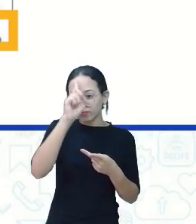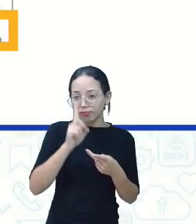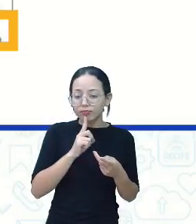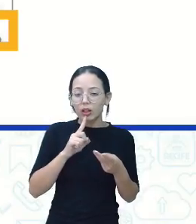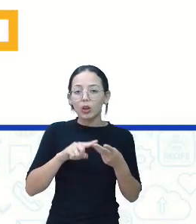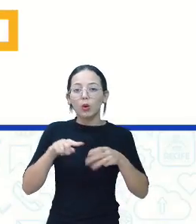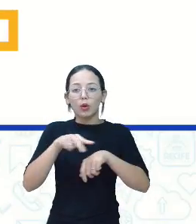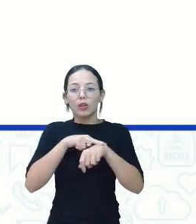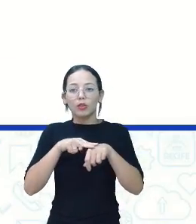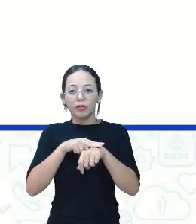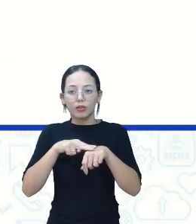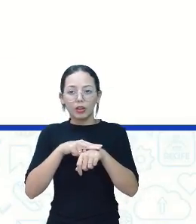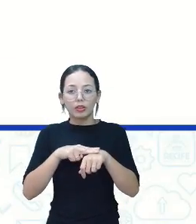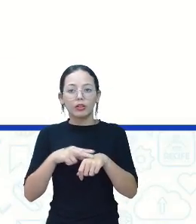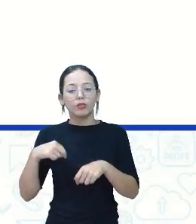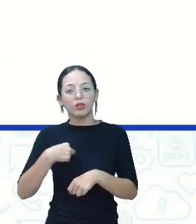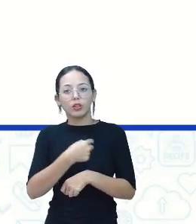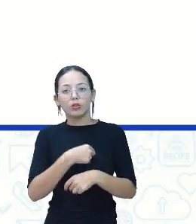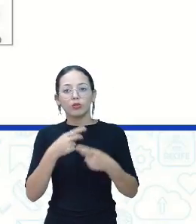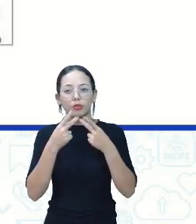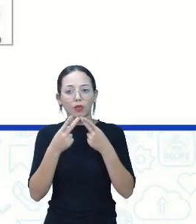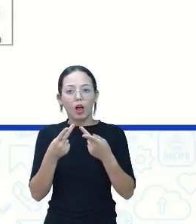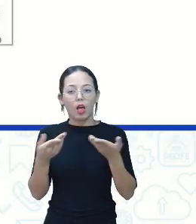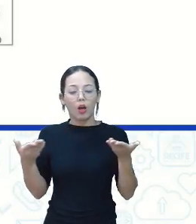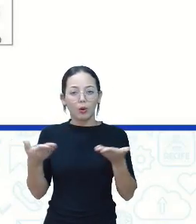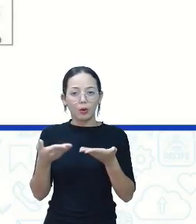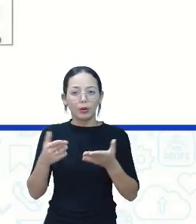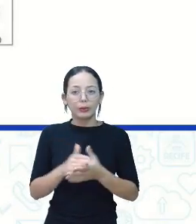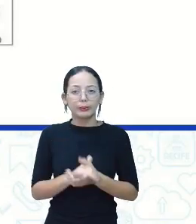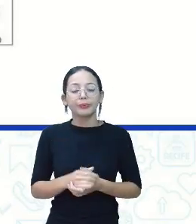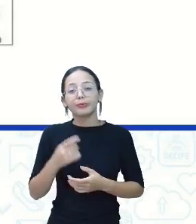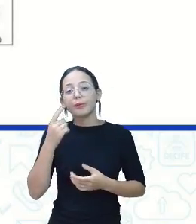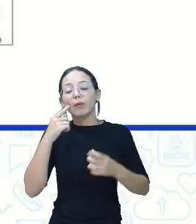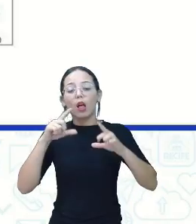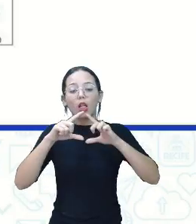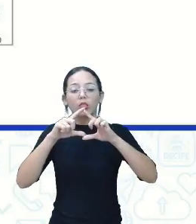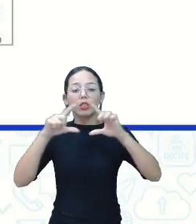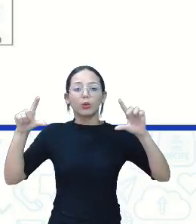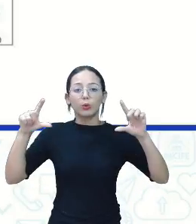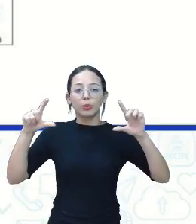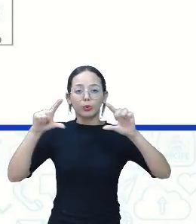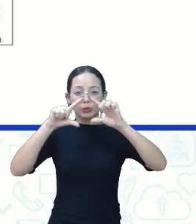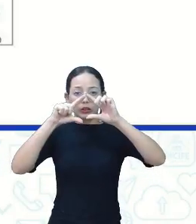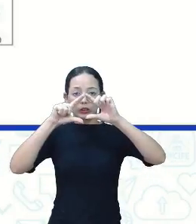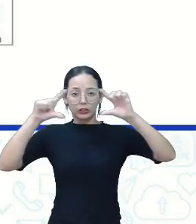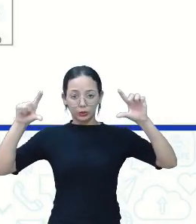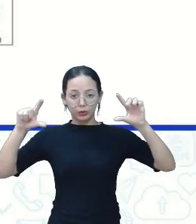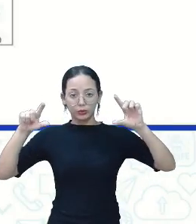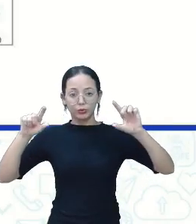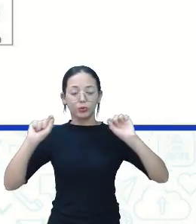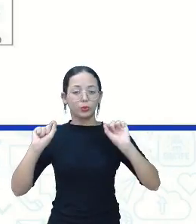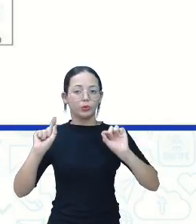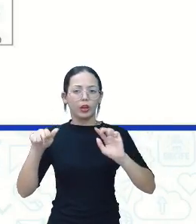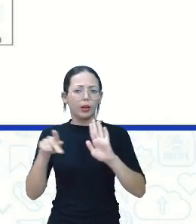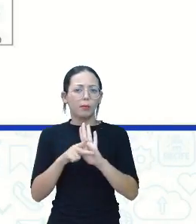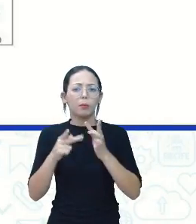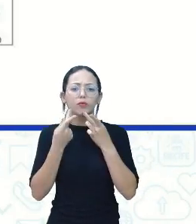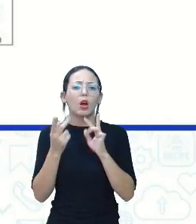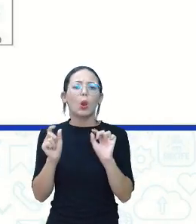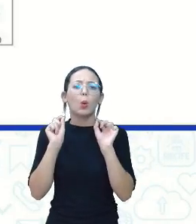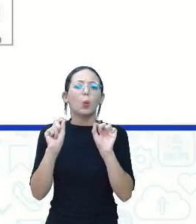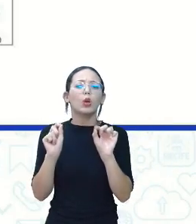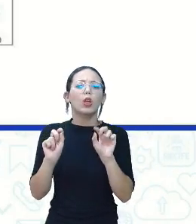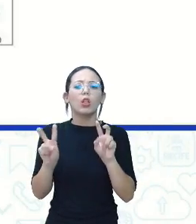os elementos do gráfico que a gente vai analisar aqui. Então o primeiro deles é o título. O título simplesmente diz do que